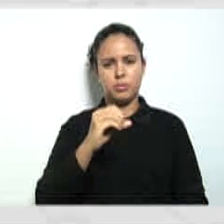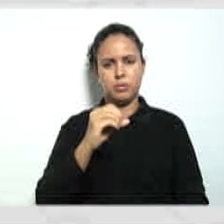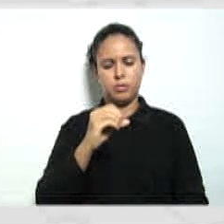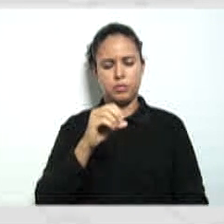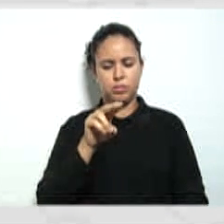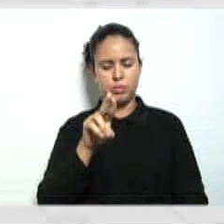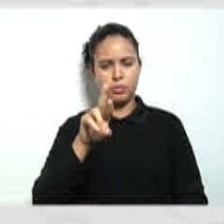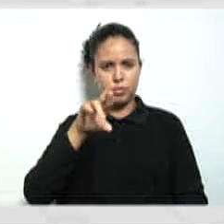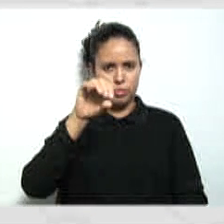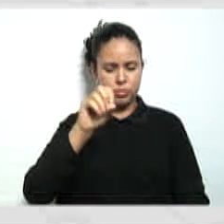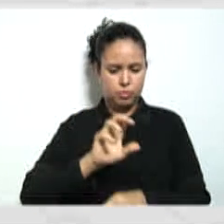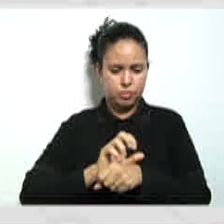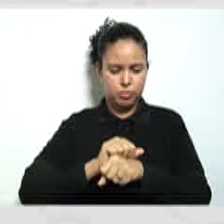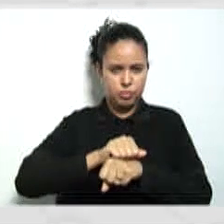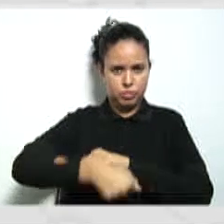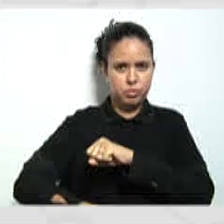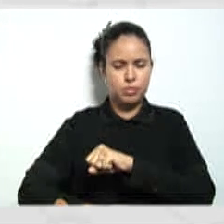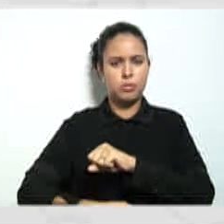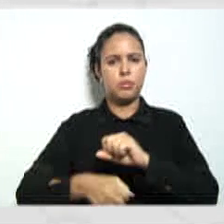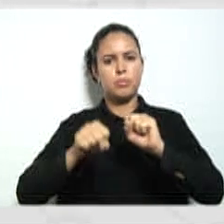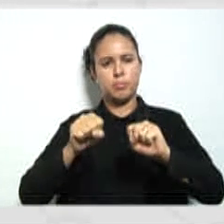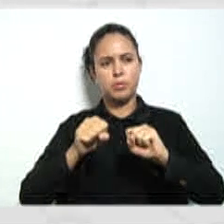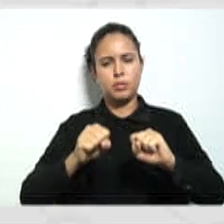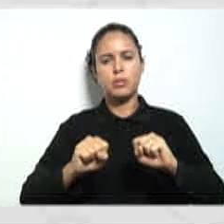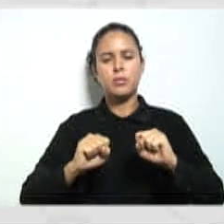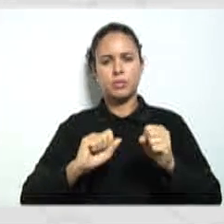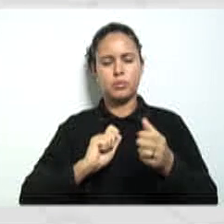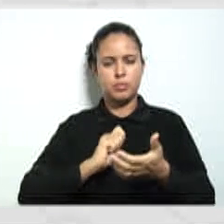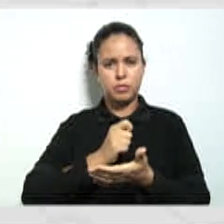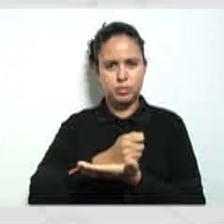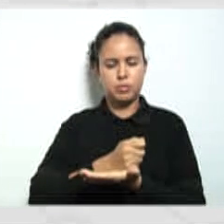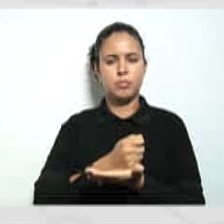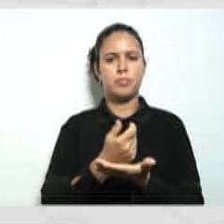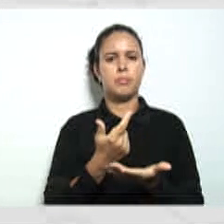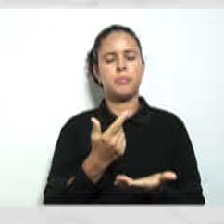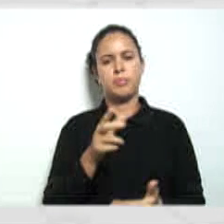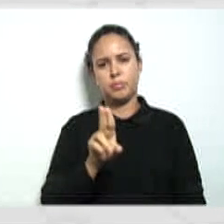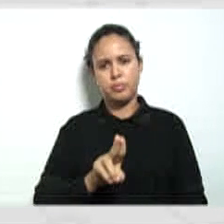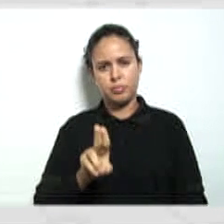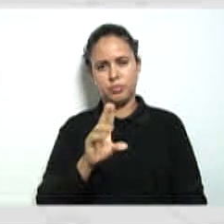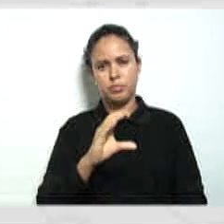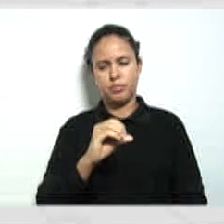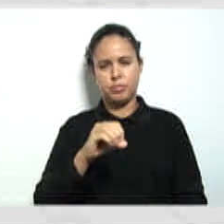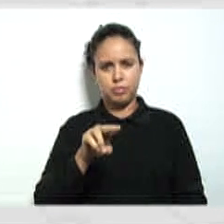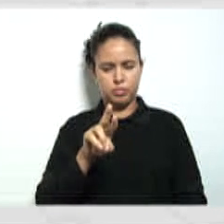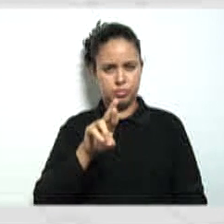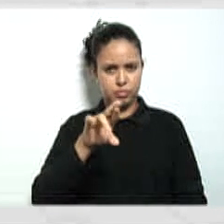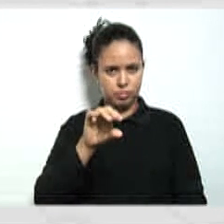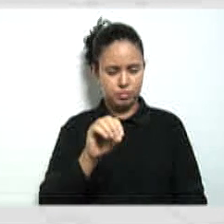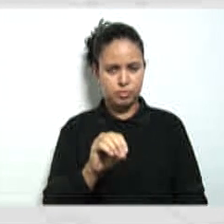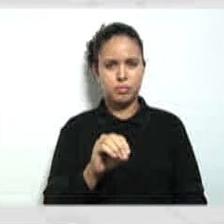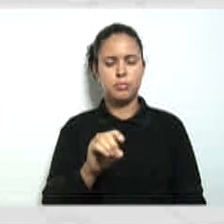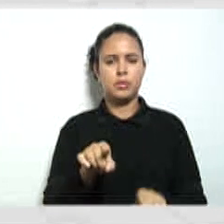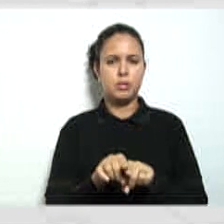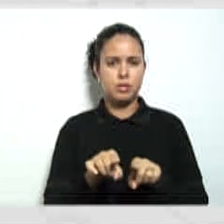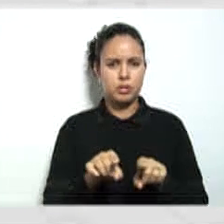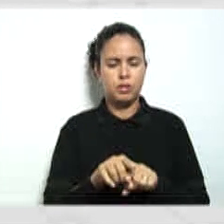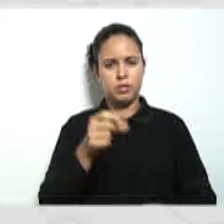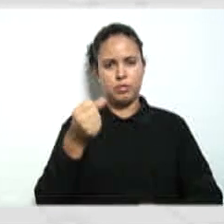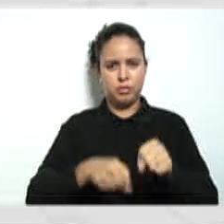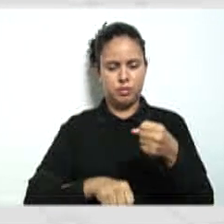bolsas, sapatos, elas podem fazer o consumo de couro de uma maneira mais barata. A gente pode ter lojas, fábricas privadas